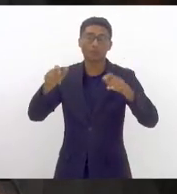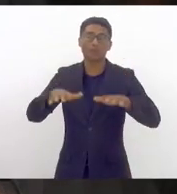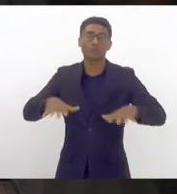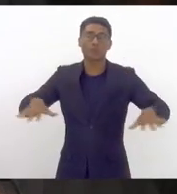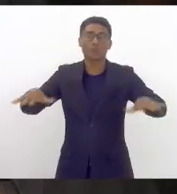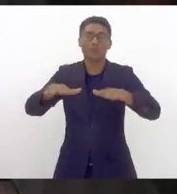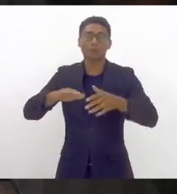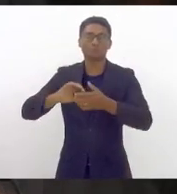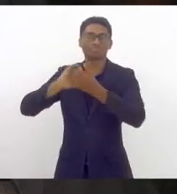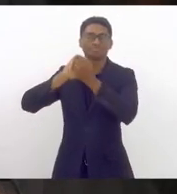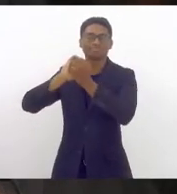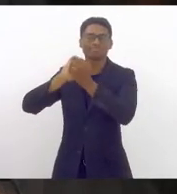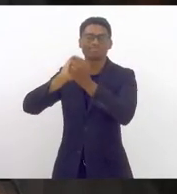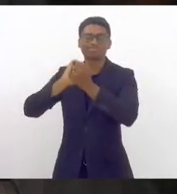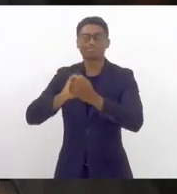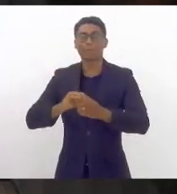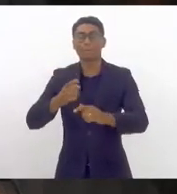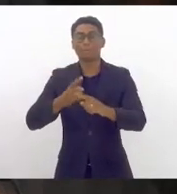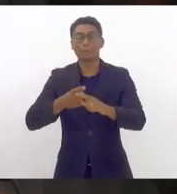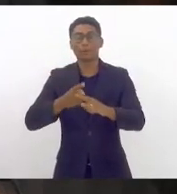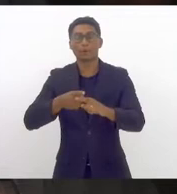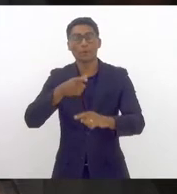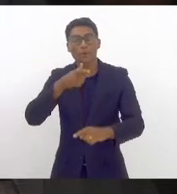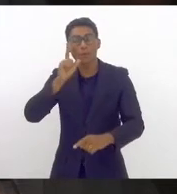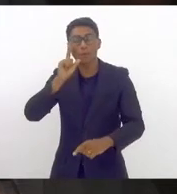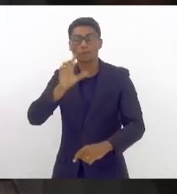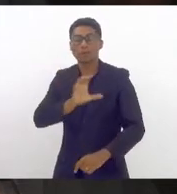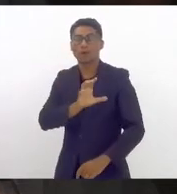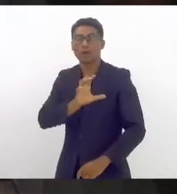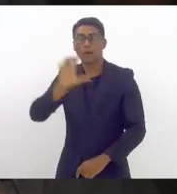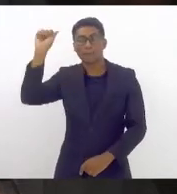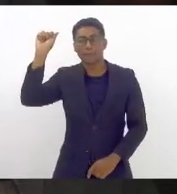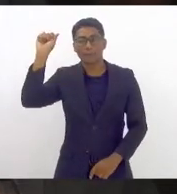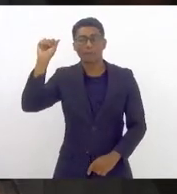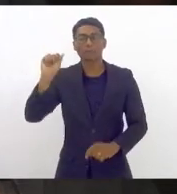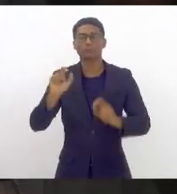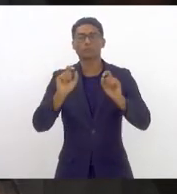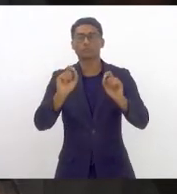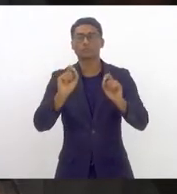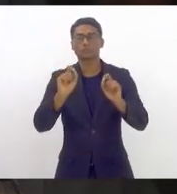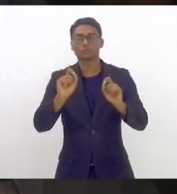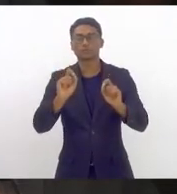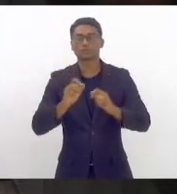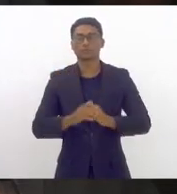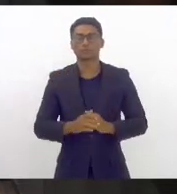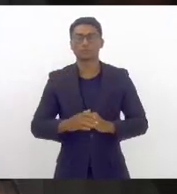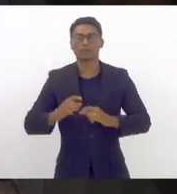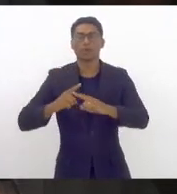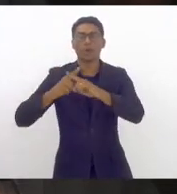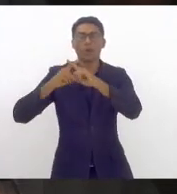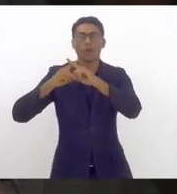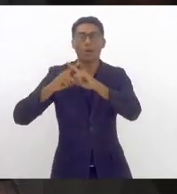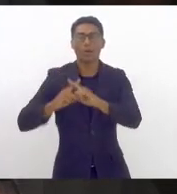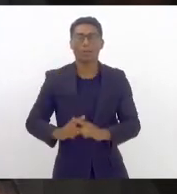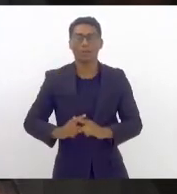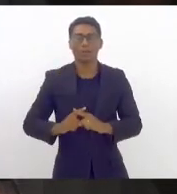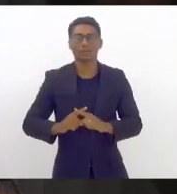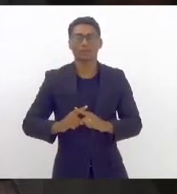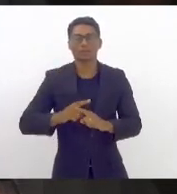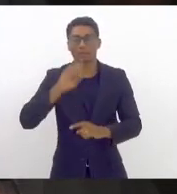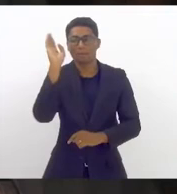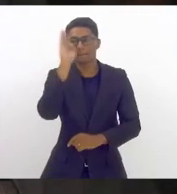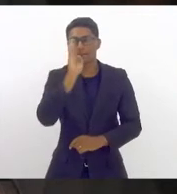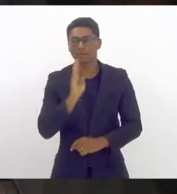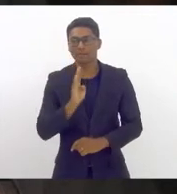pela Conquista do Campeonato Brasileiro na madrugada de ontem